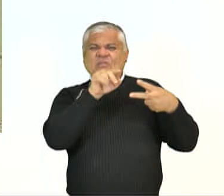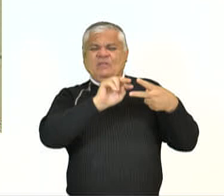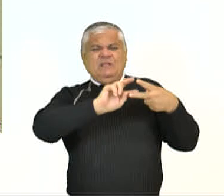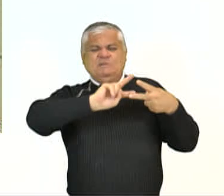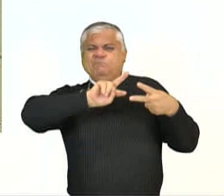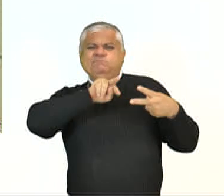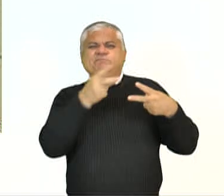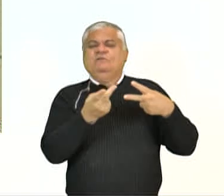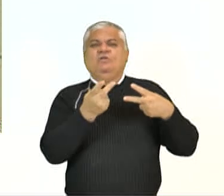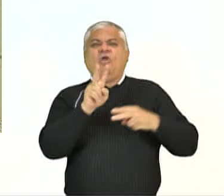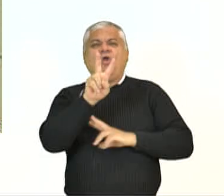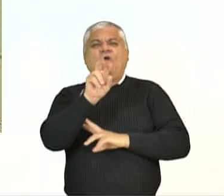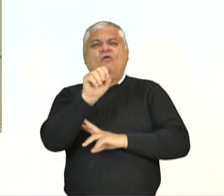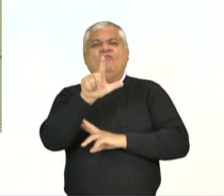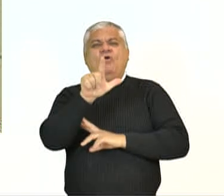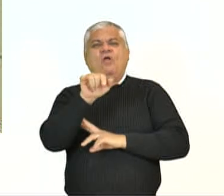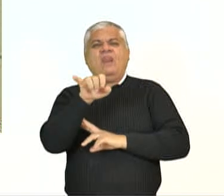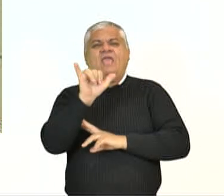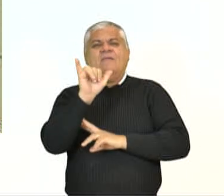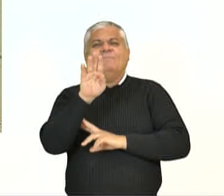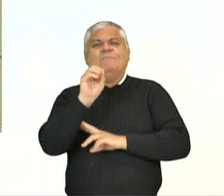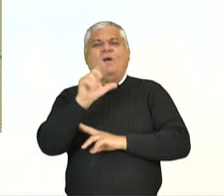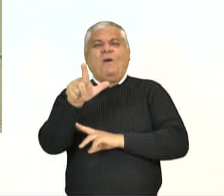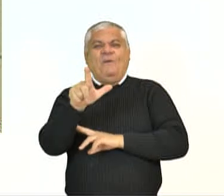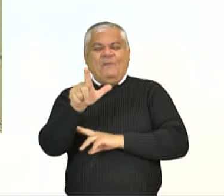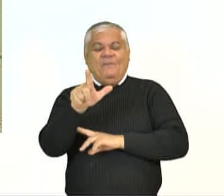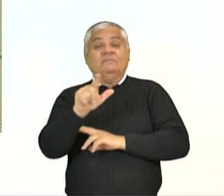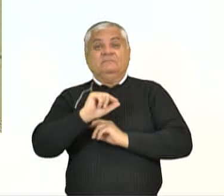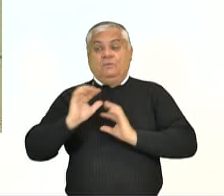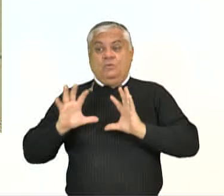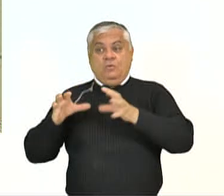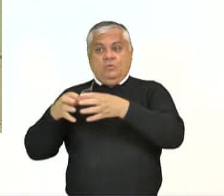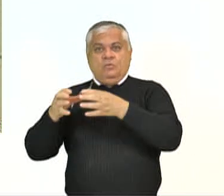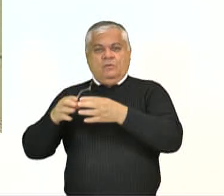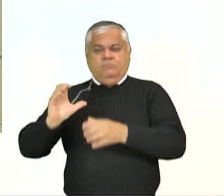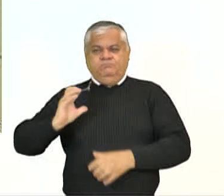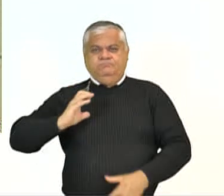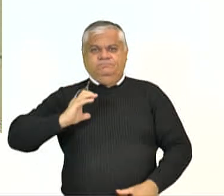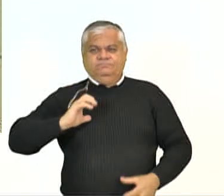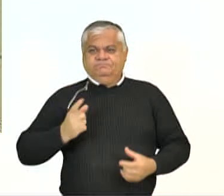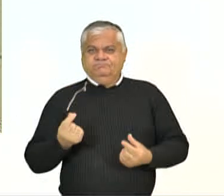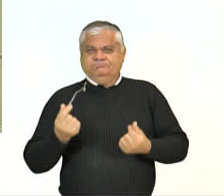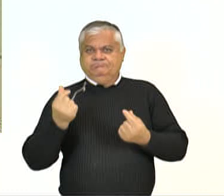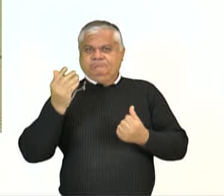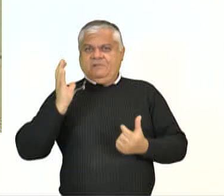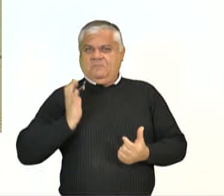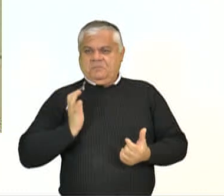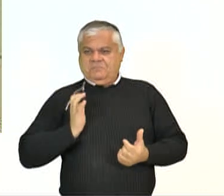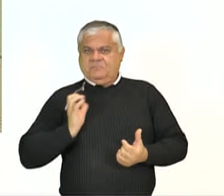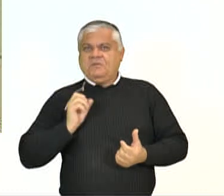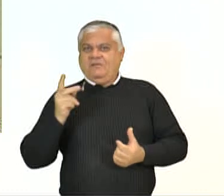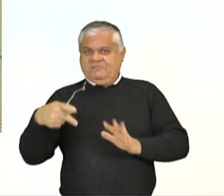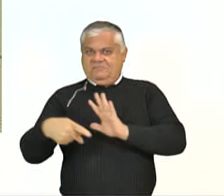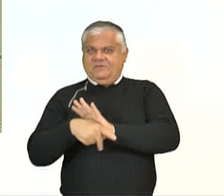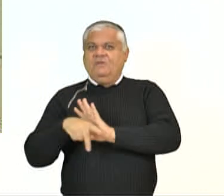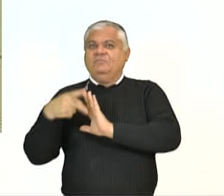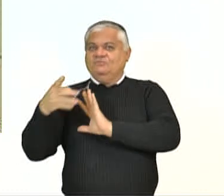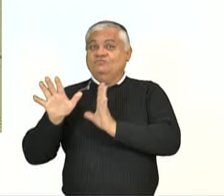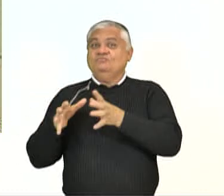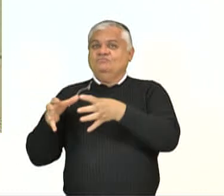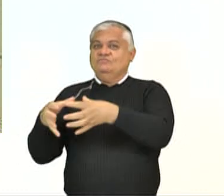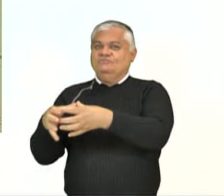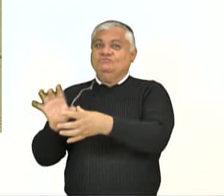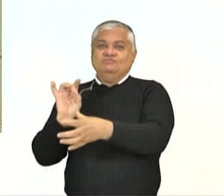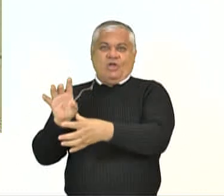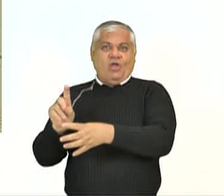um perfil elitista. O que quer dizer elitista? As pessoas tinham que ter um grande poder aquisitivo, tinham que participar da elite, tá?